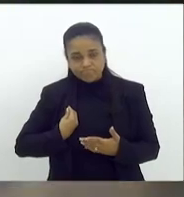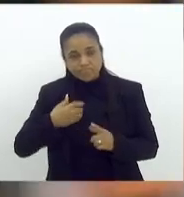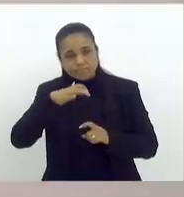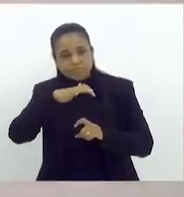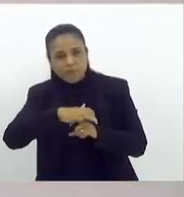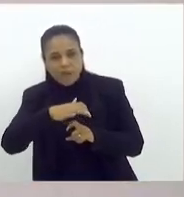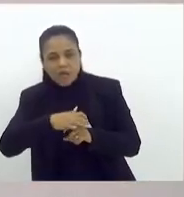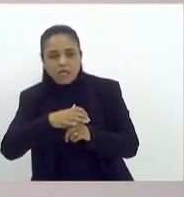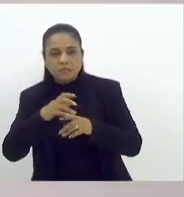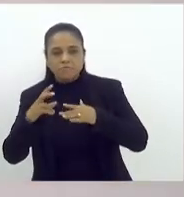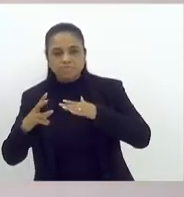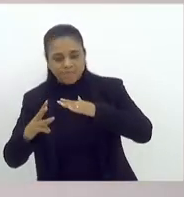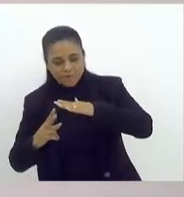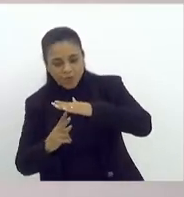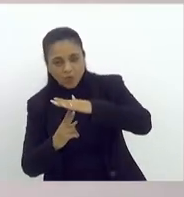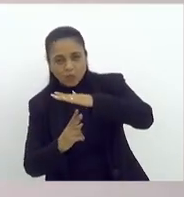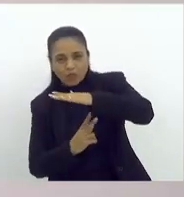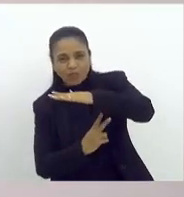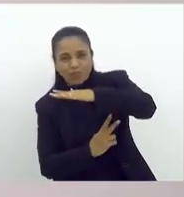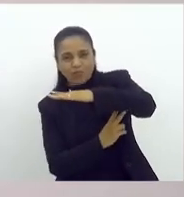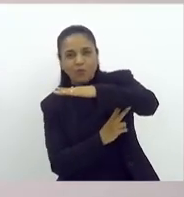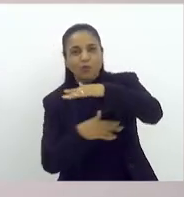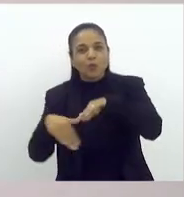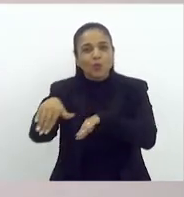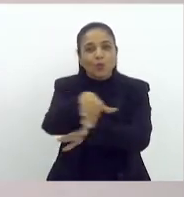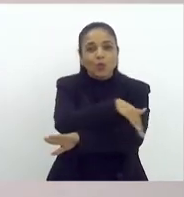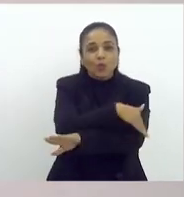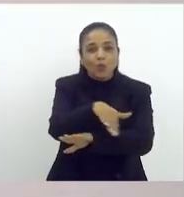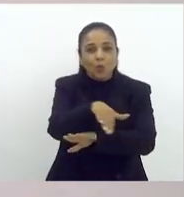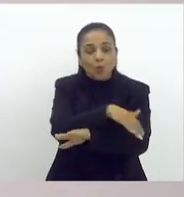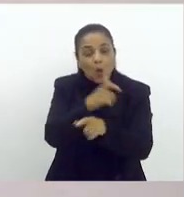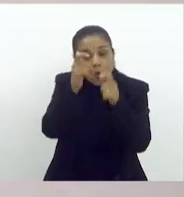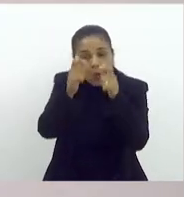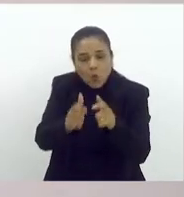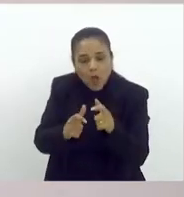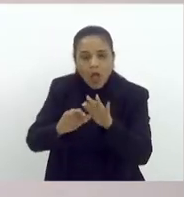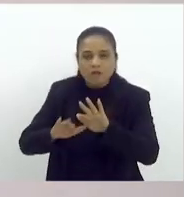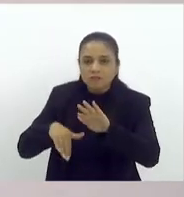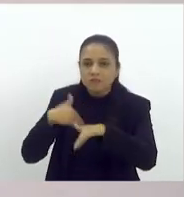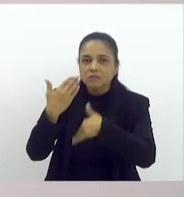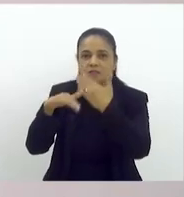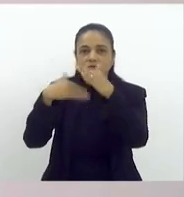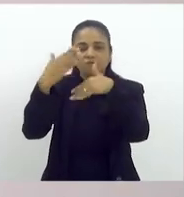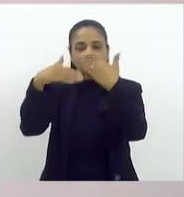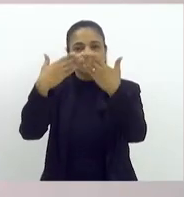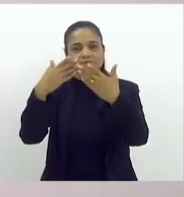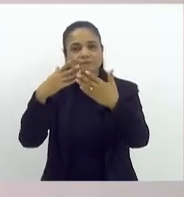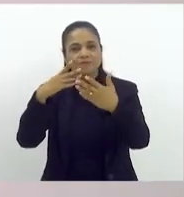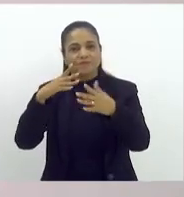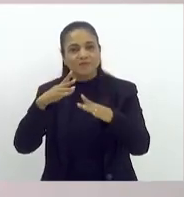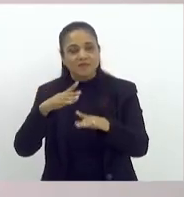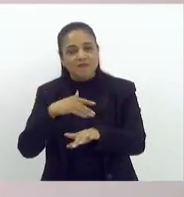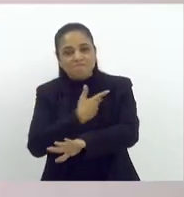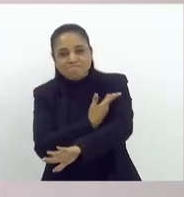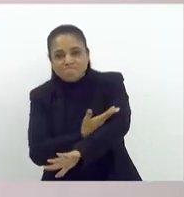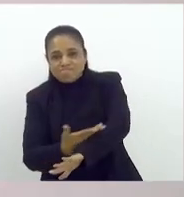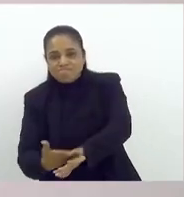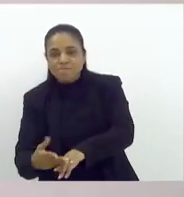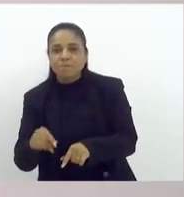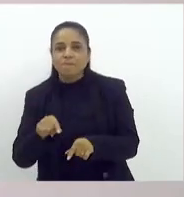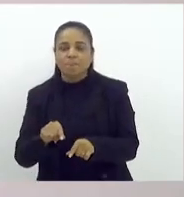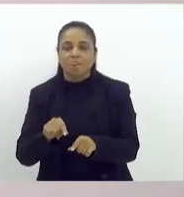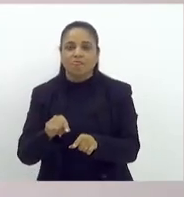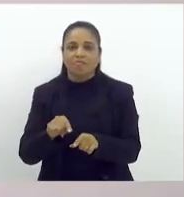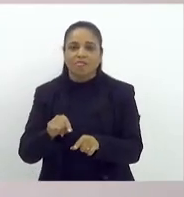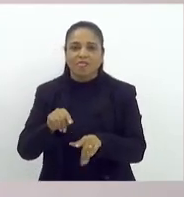viadutos nas ruas um lugar em que pode desenvolver as suas habilidades habilidades que até às vezes